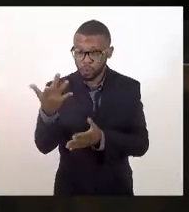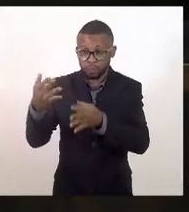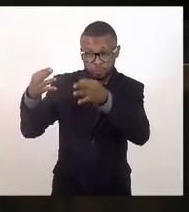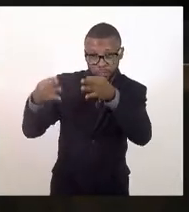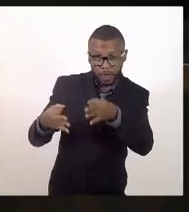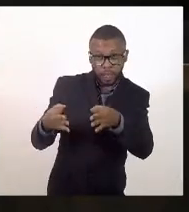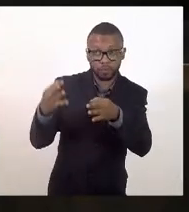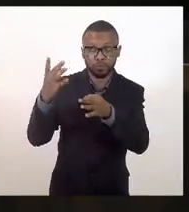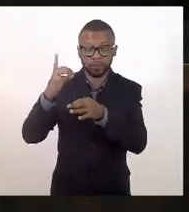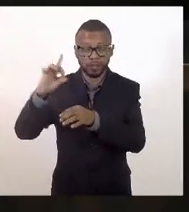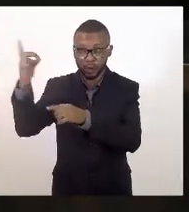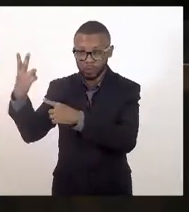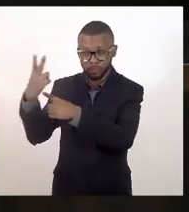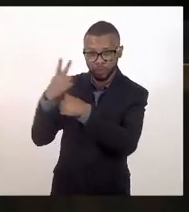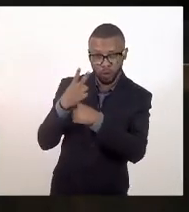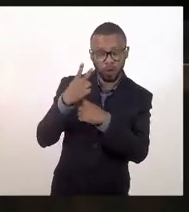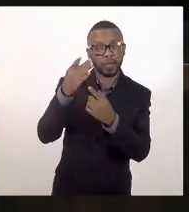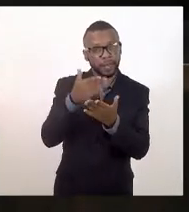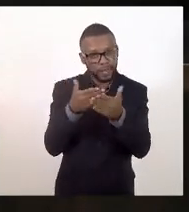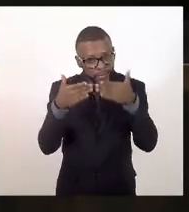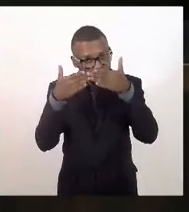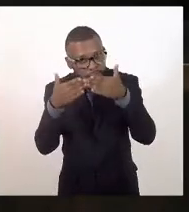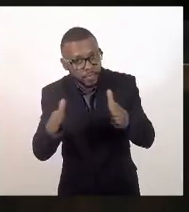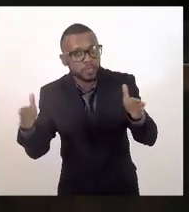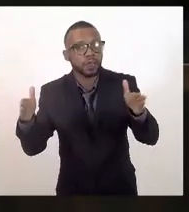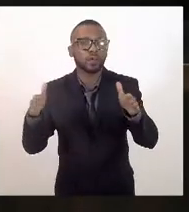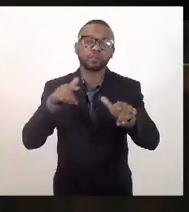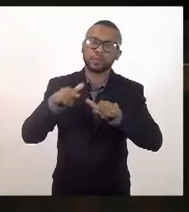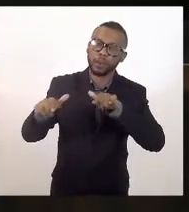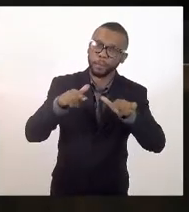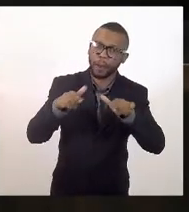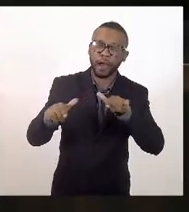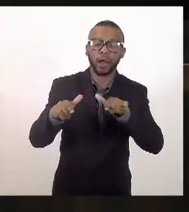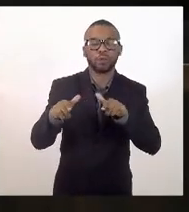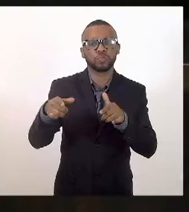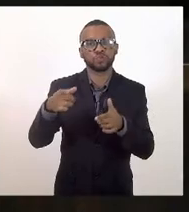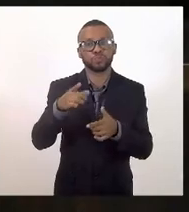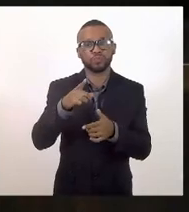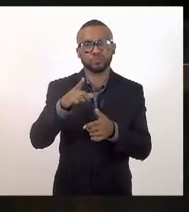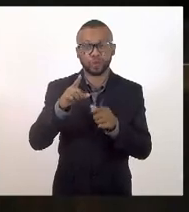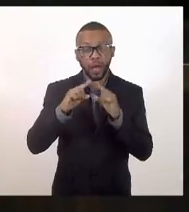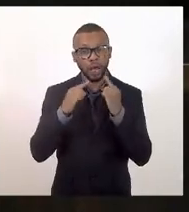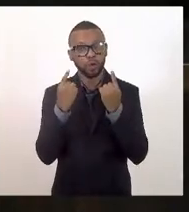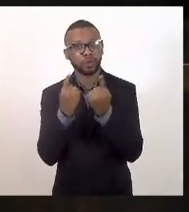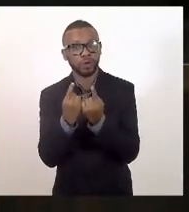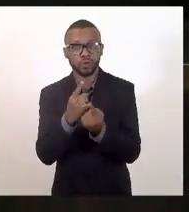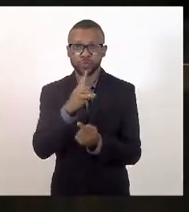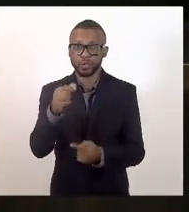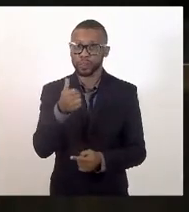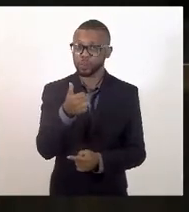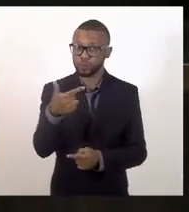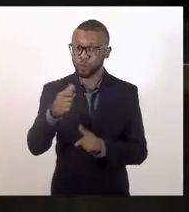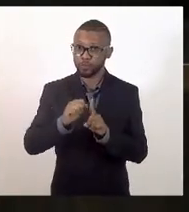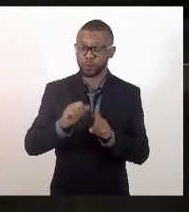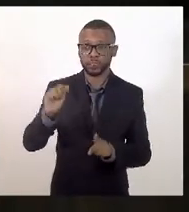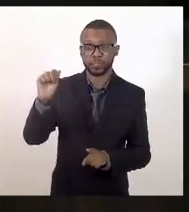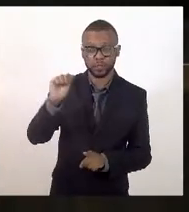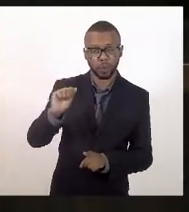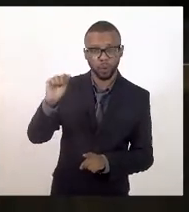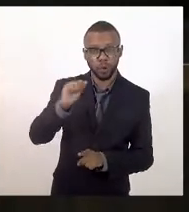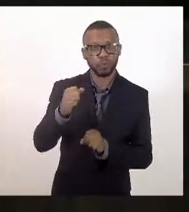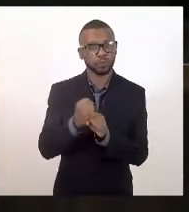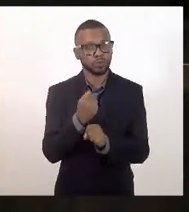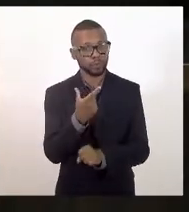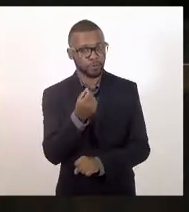iniciamos os nossos trabalhos. Está aberta a sessão ordinária do dia 12 de agosto de 21.